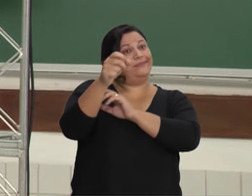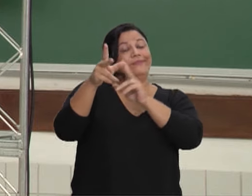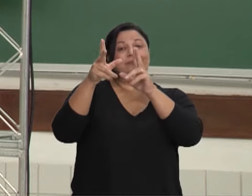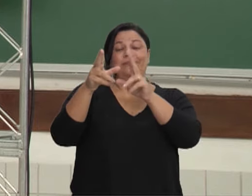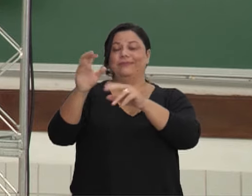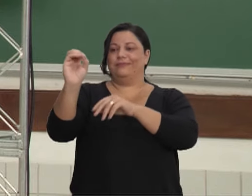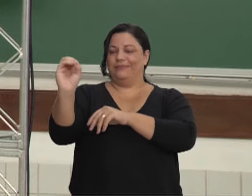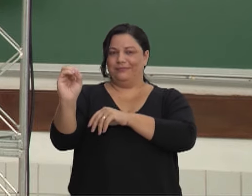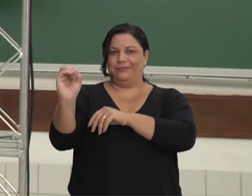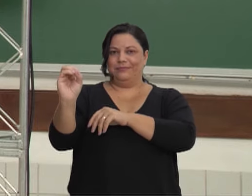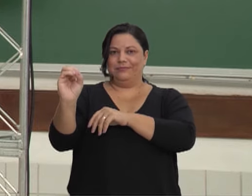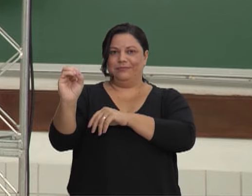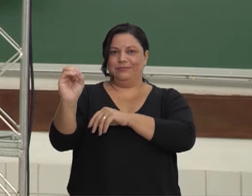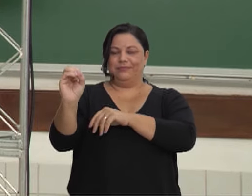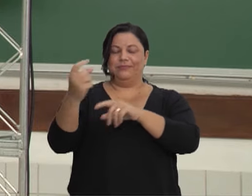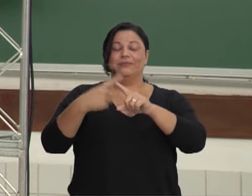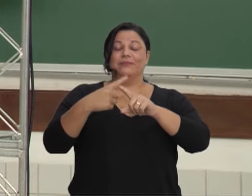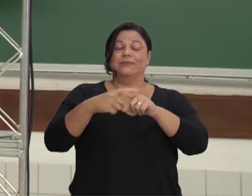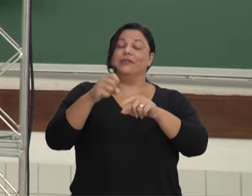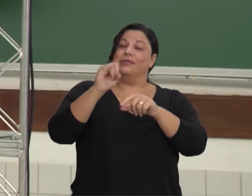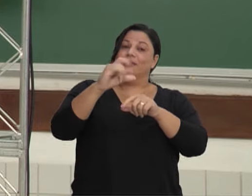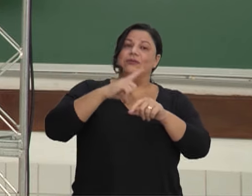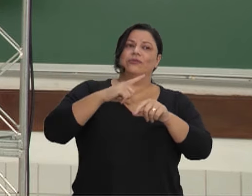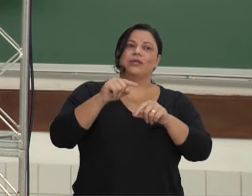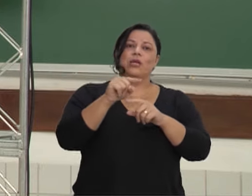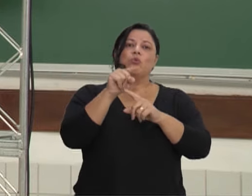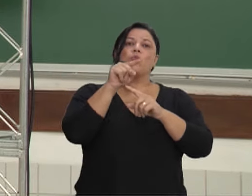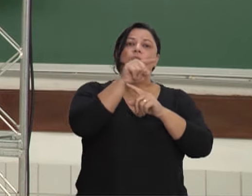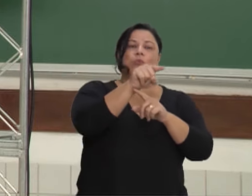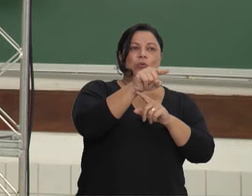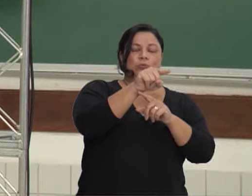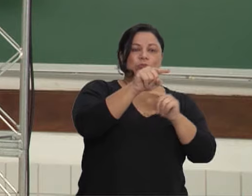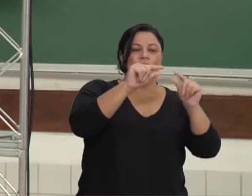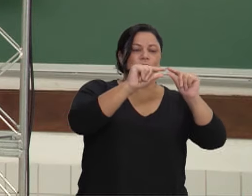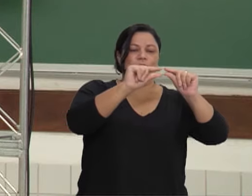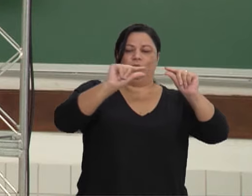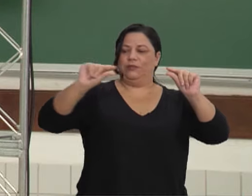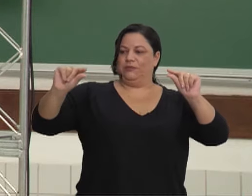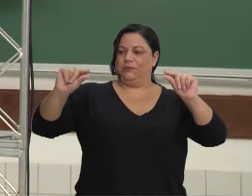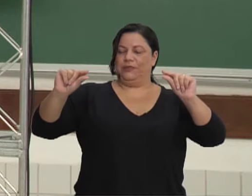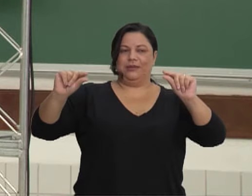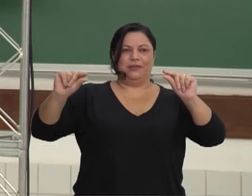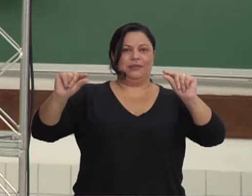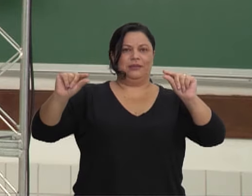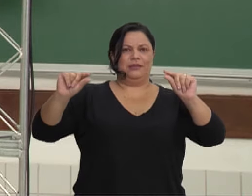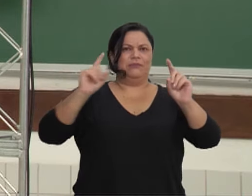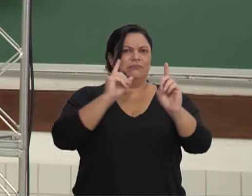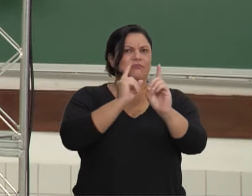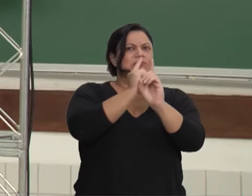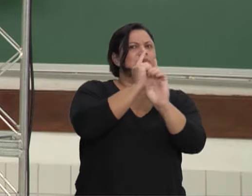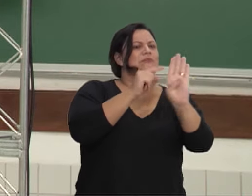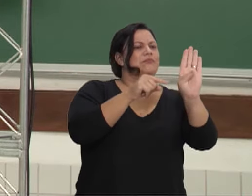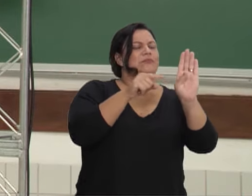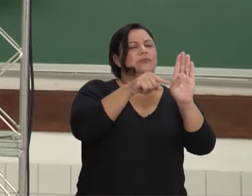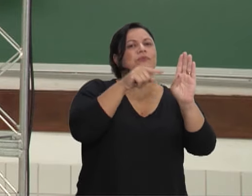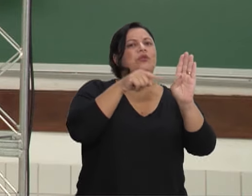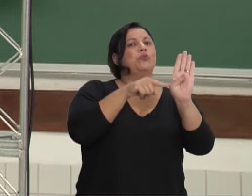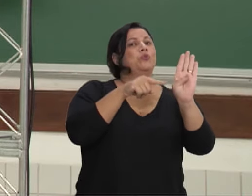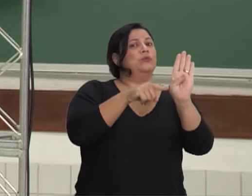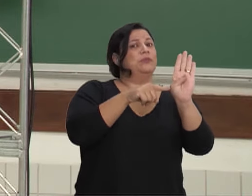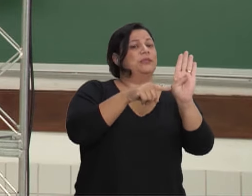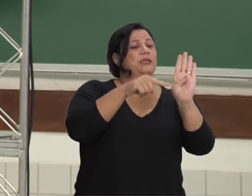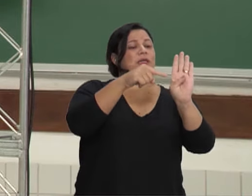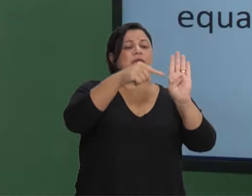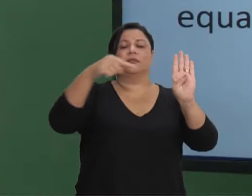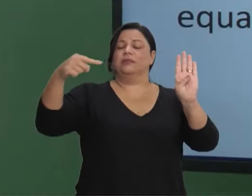reta, o que eu posso fazer primeiro? Descobrir como se fosse lá meu ponto B e depois obter a distância entre A